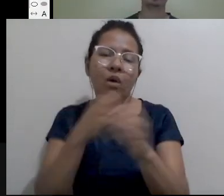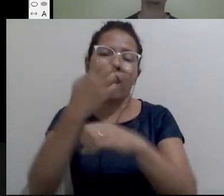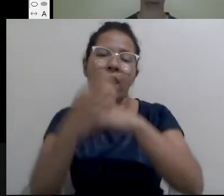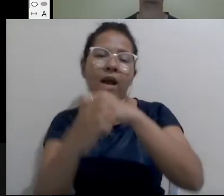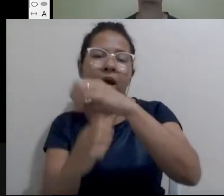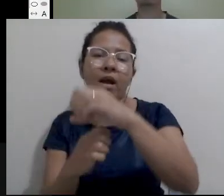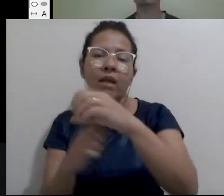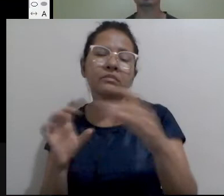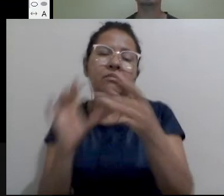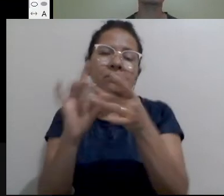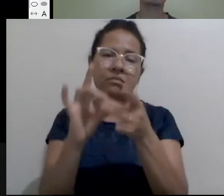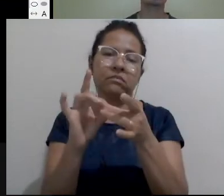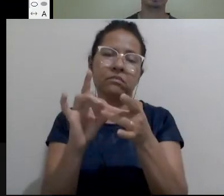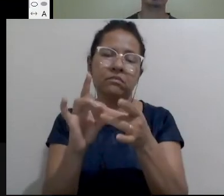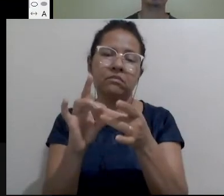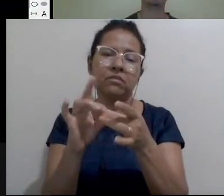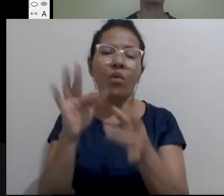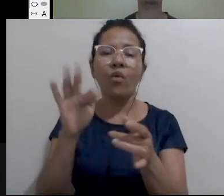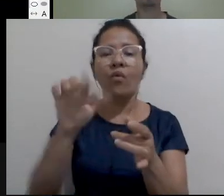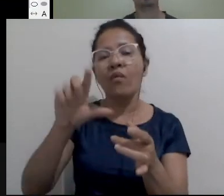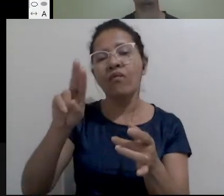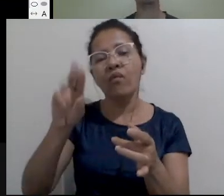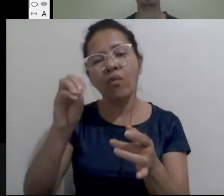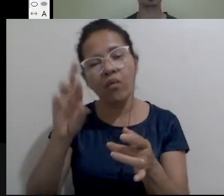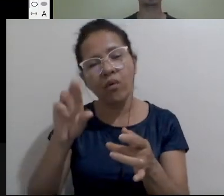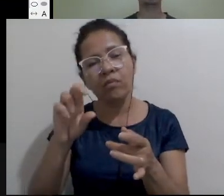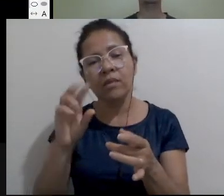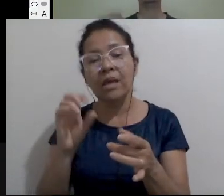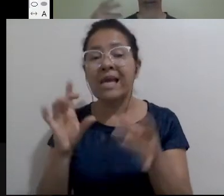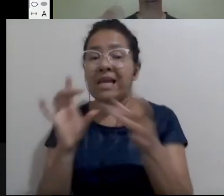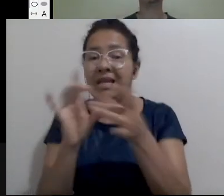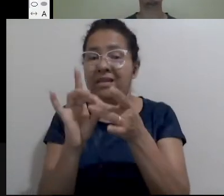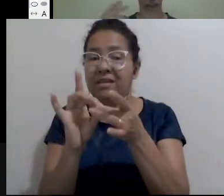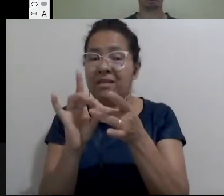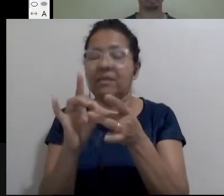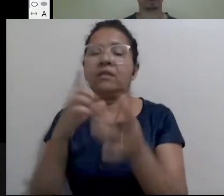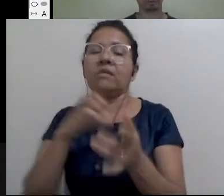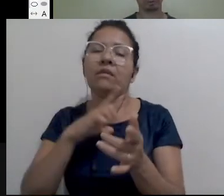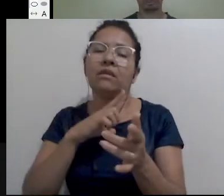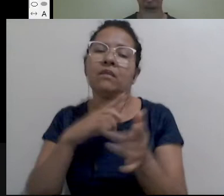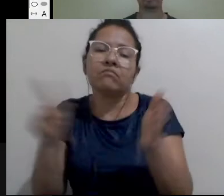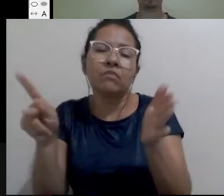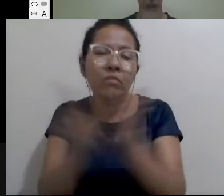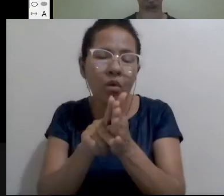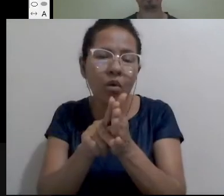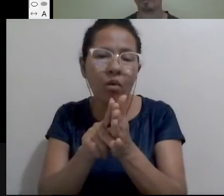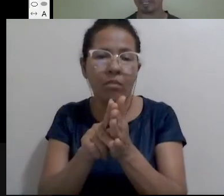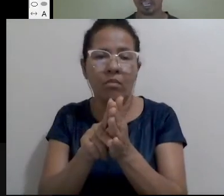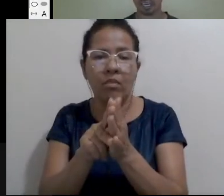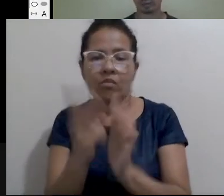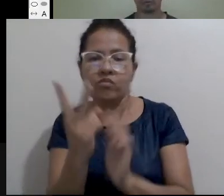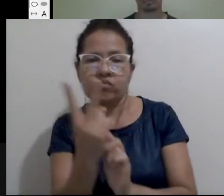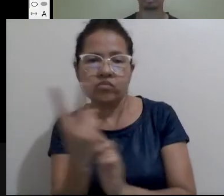por elétrons dos ligantes, que no caso é o flúor. Os ligantes, eles vêm com com o próprio